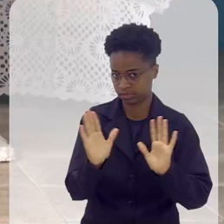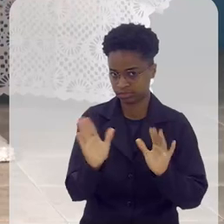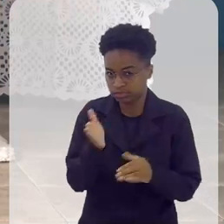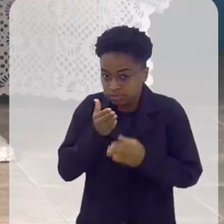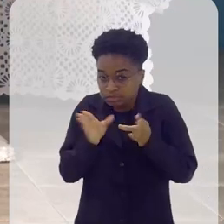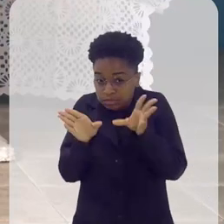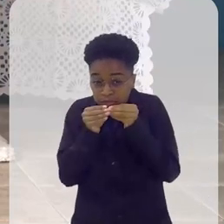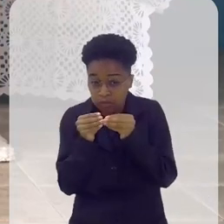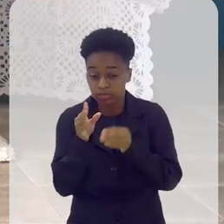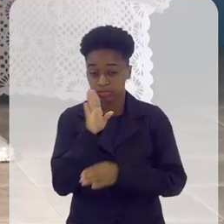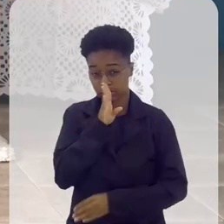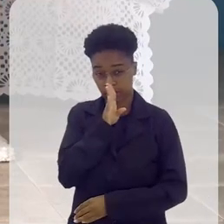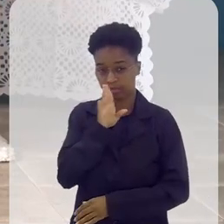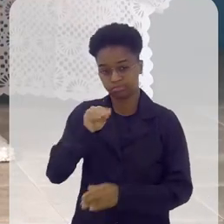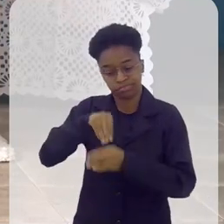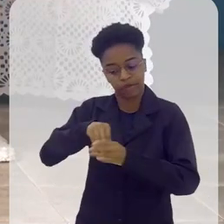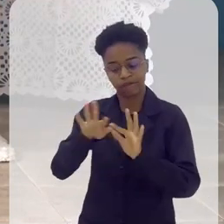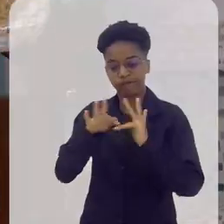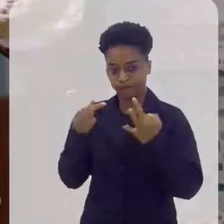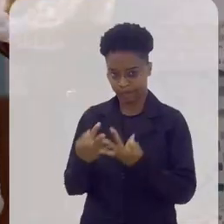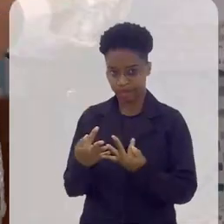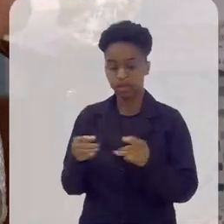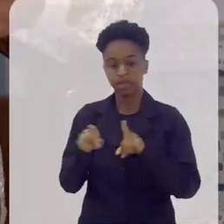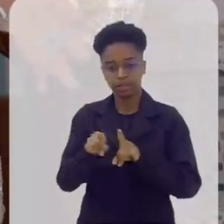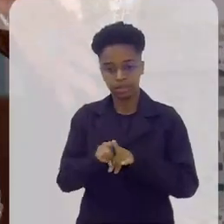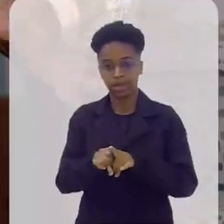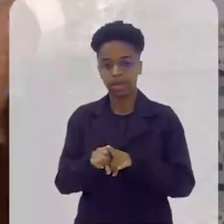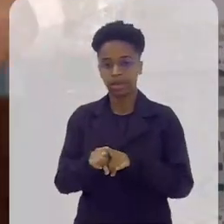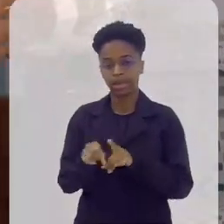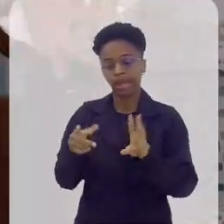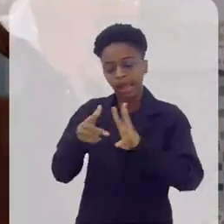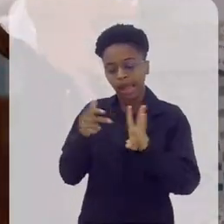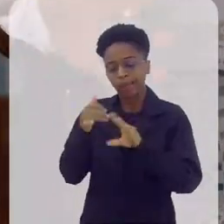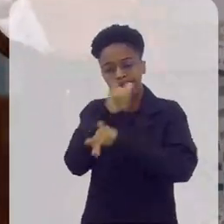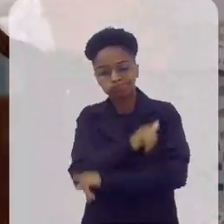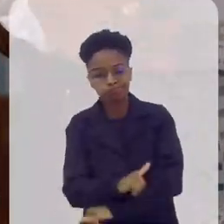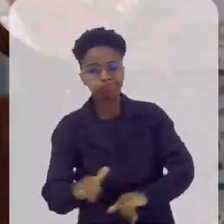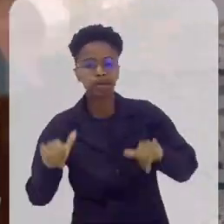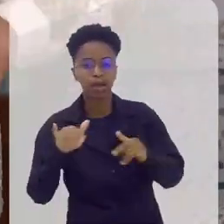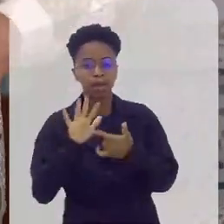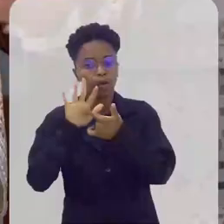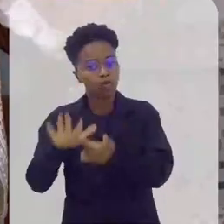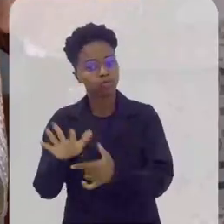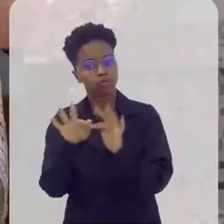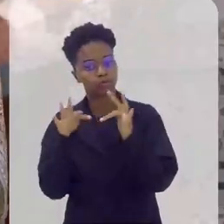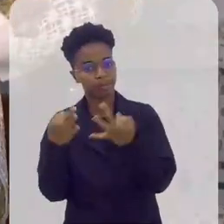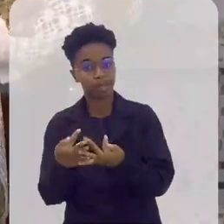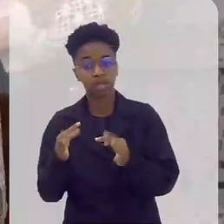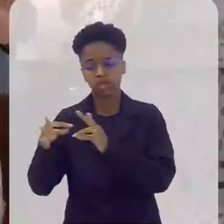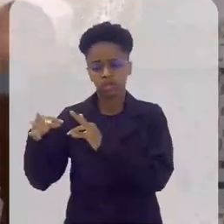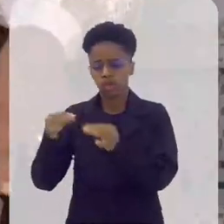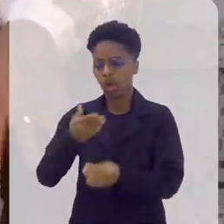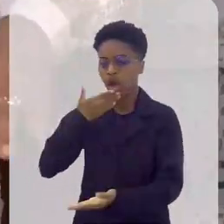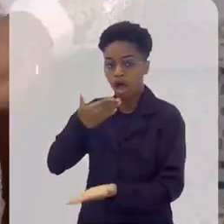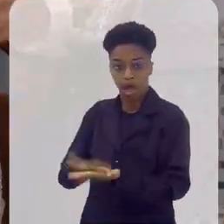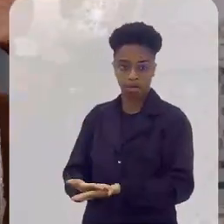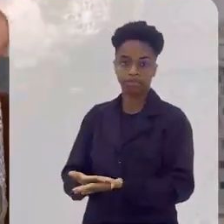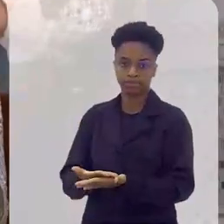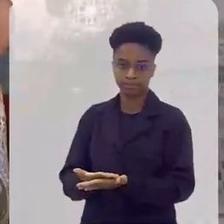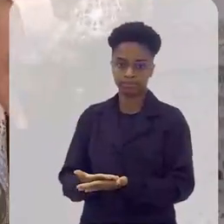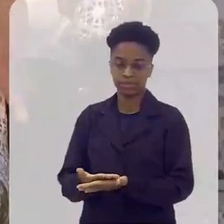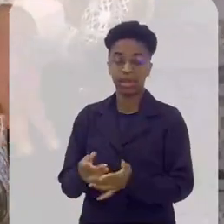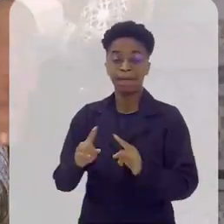Certo. divulgaram, mas ali ficou muito entre família e o caboclo fez essa revelação e foi algo assim